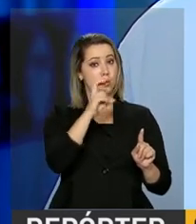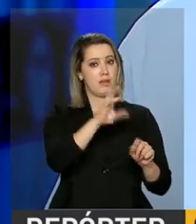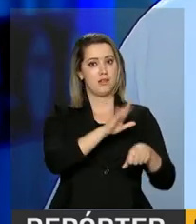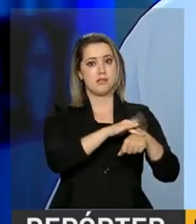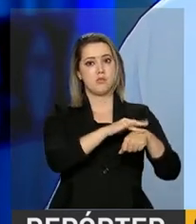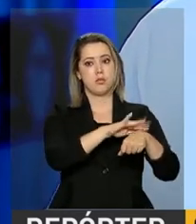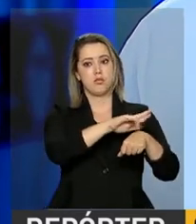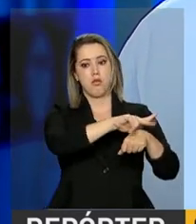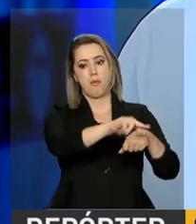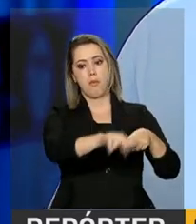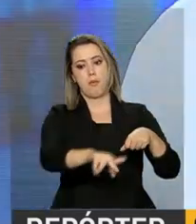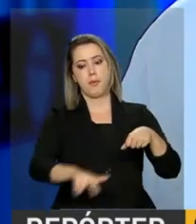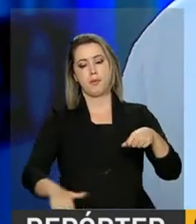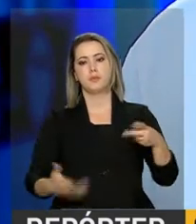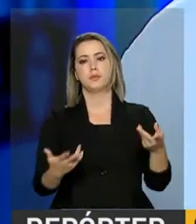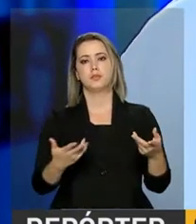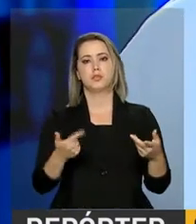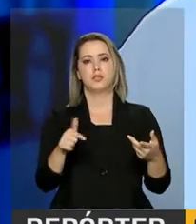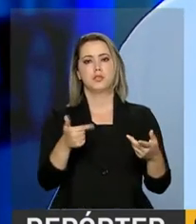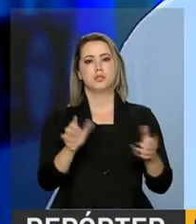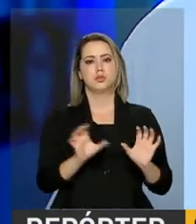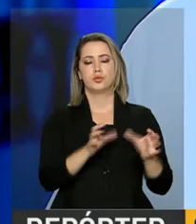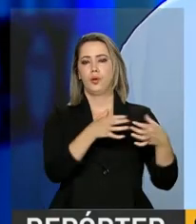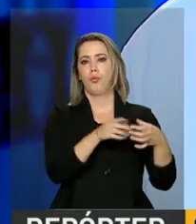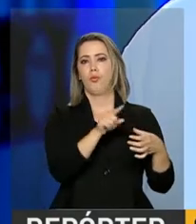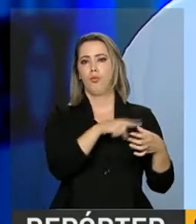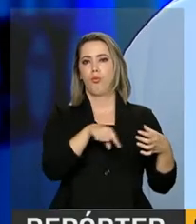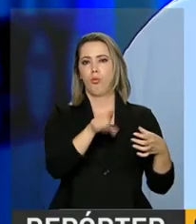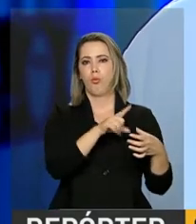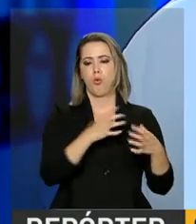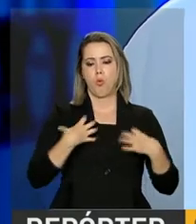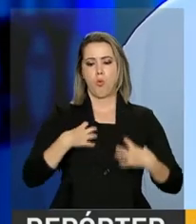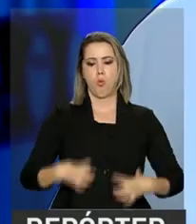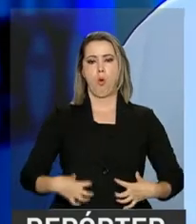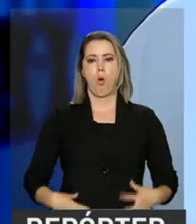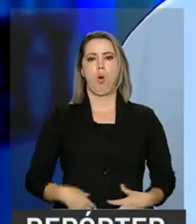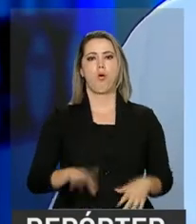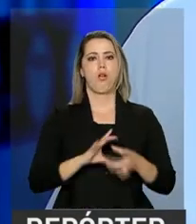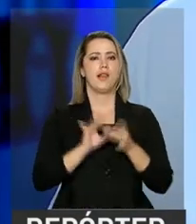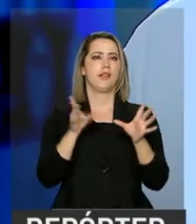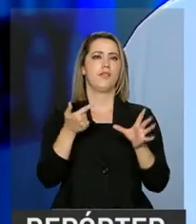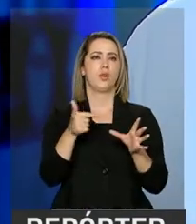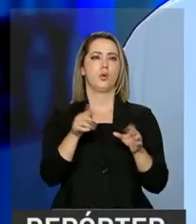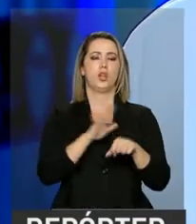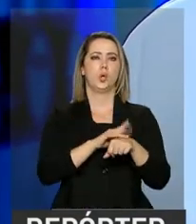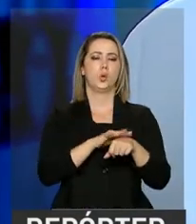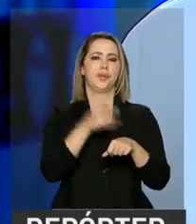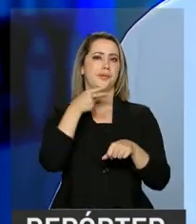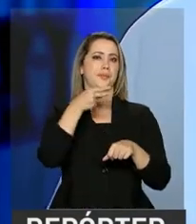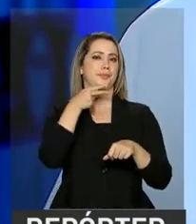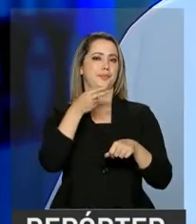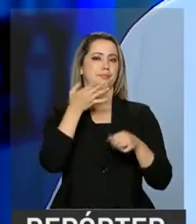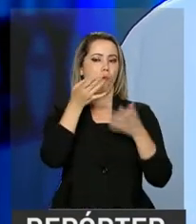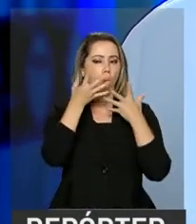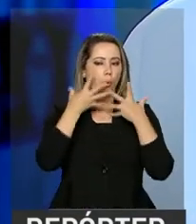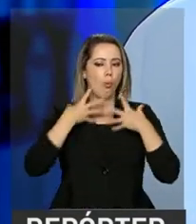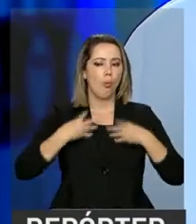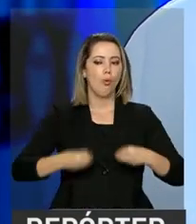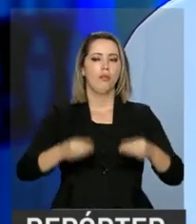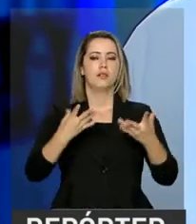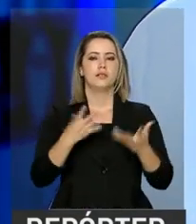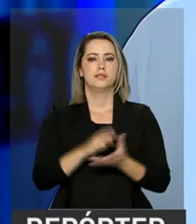diferentes no organismo não há um órgão que seja livre de adquirir uma doença causada